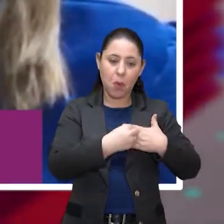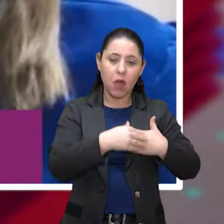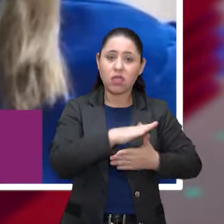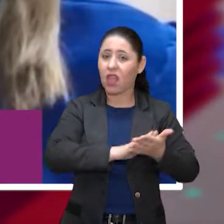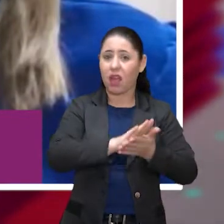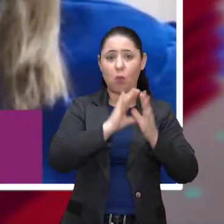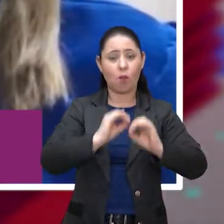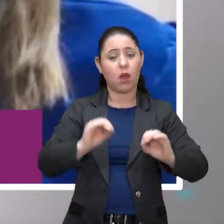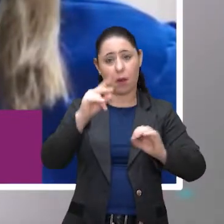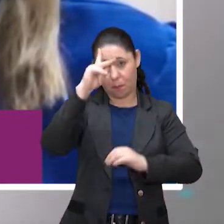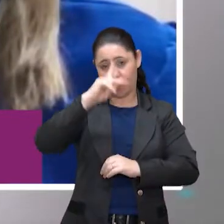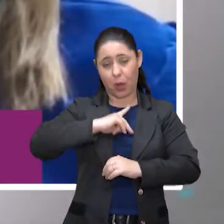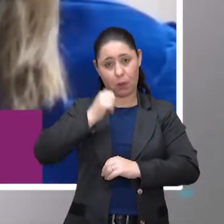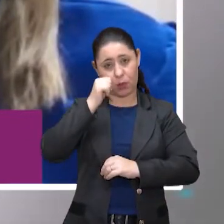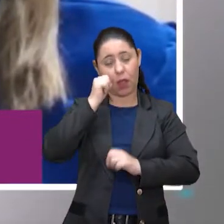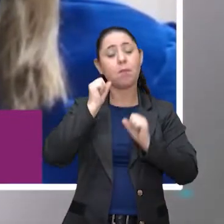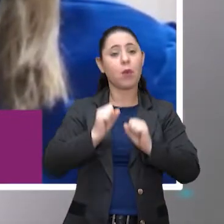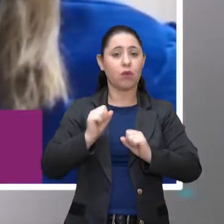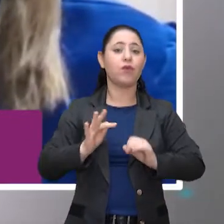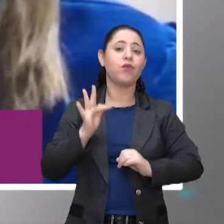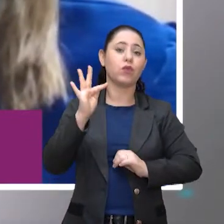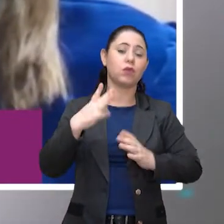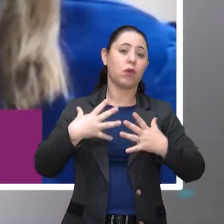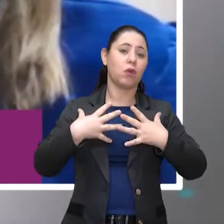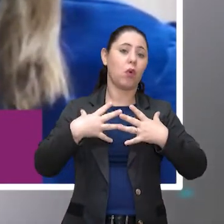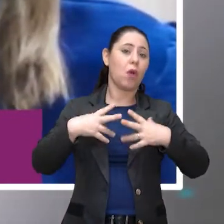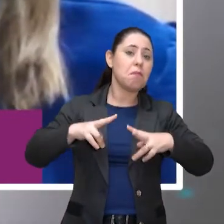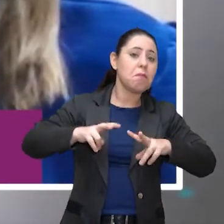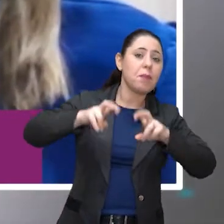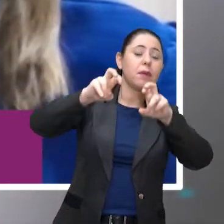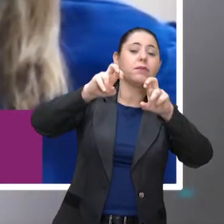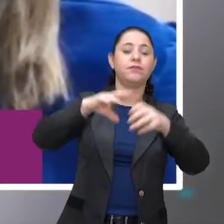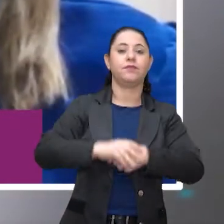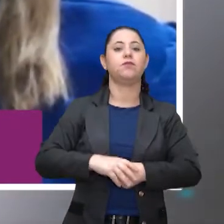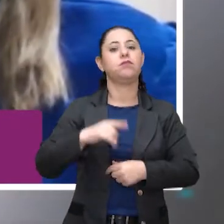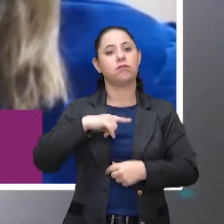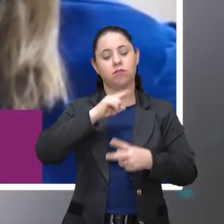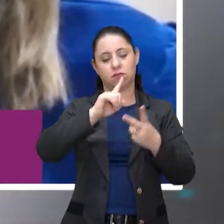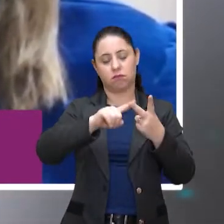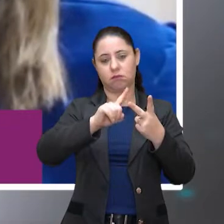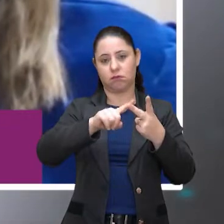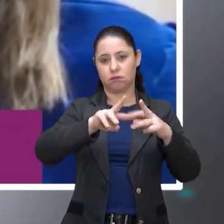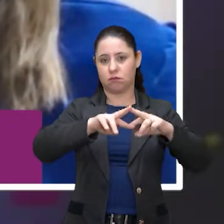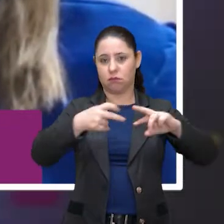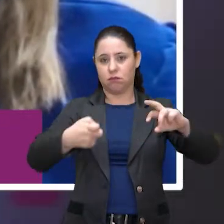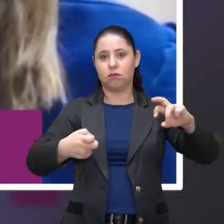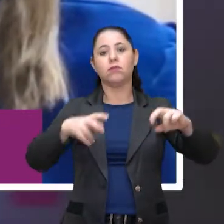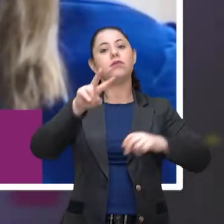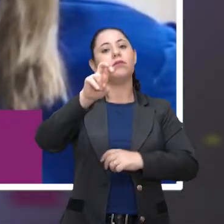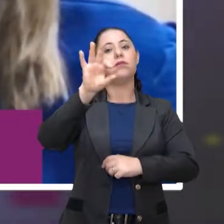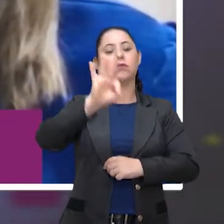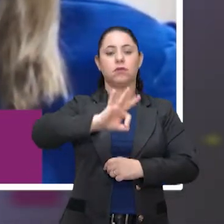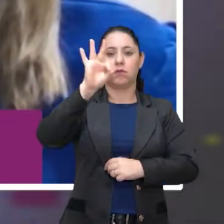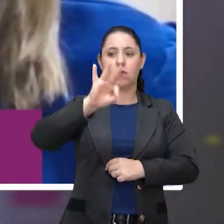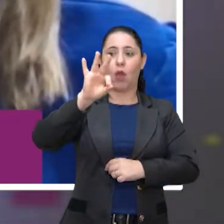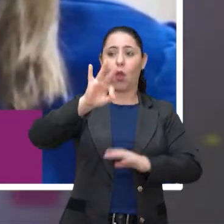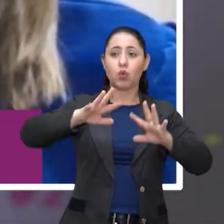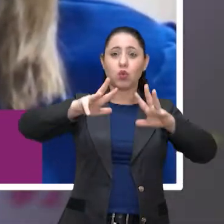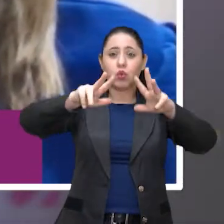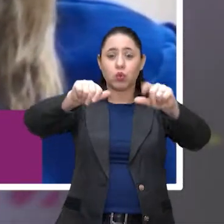alguns outros fatores que são genéticos, que é só em 5% de todas as mulheres com câncer de mama